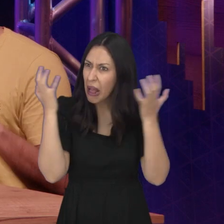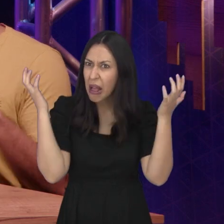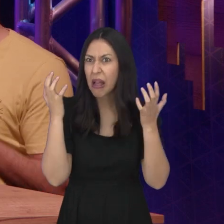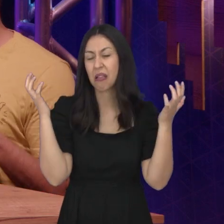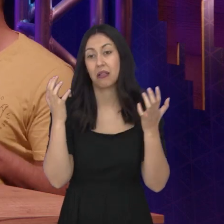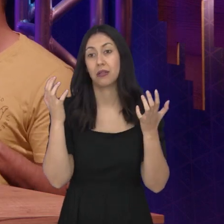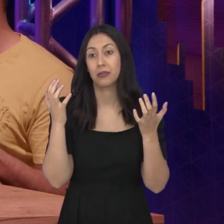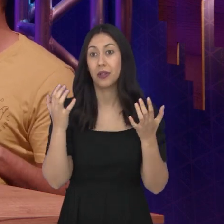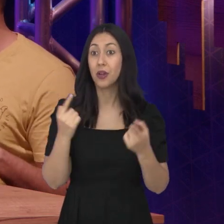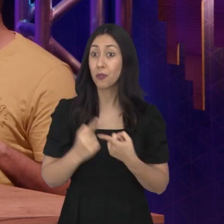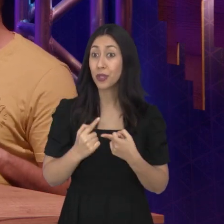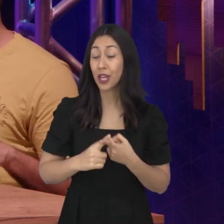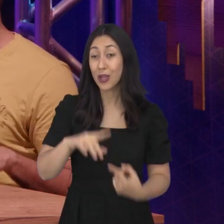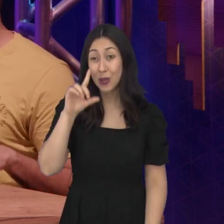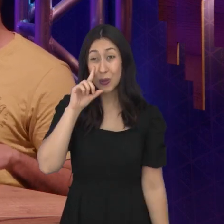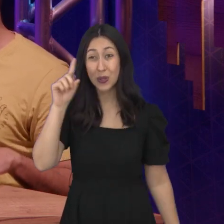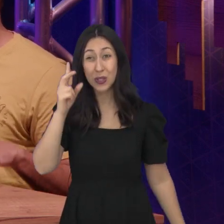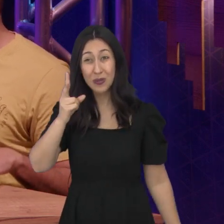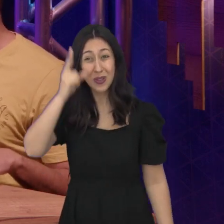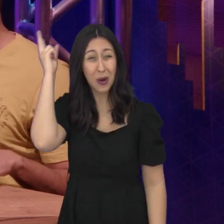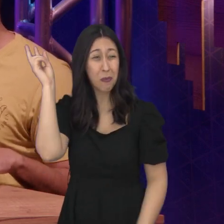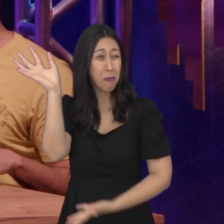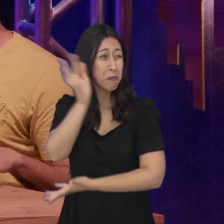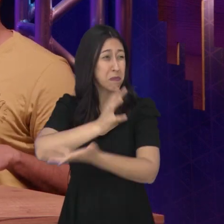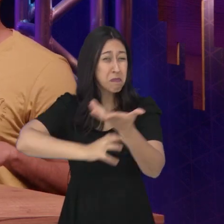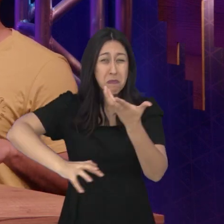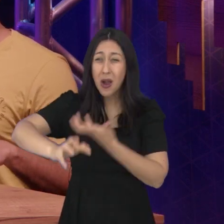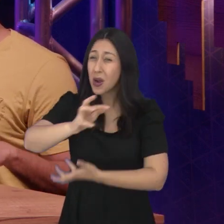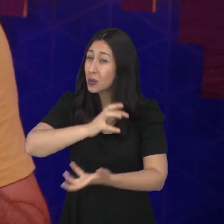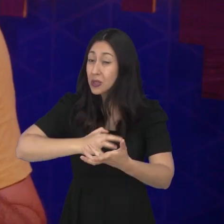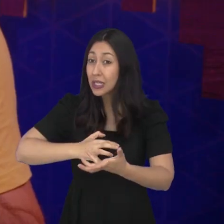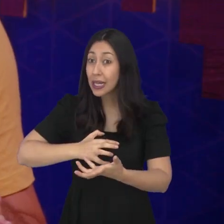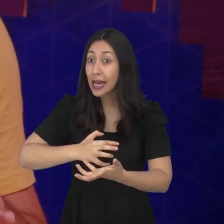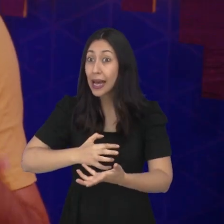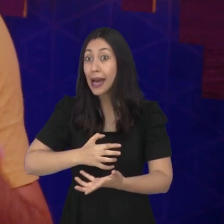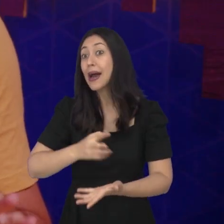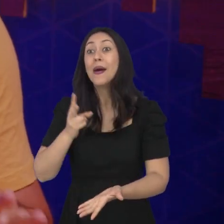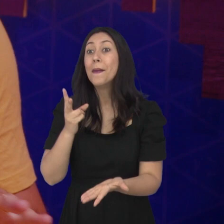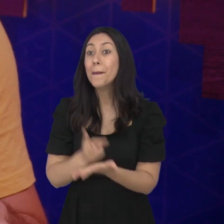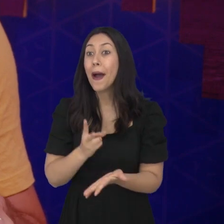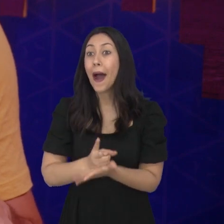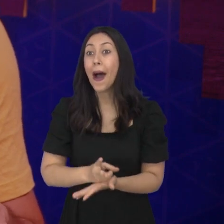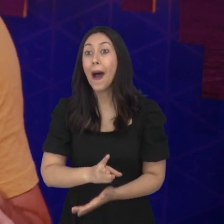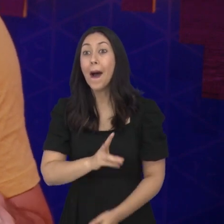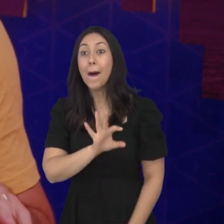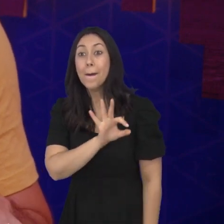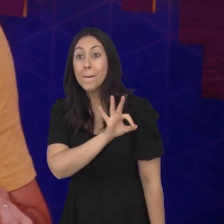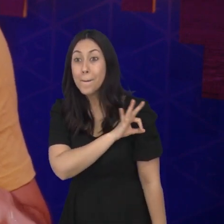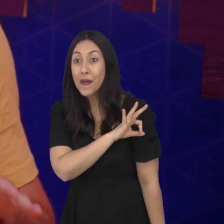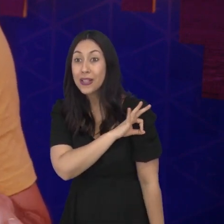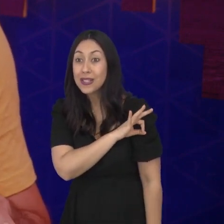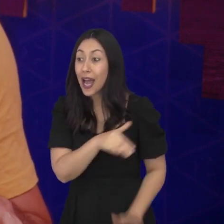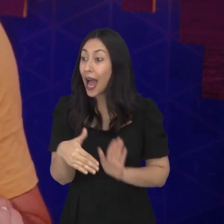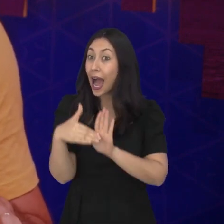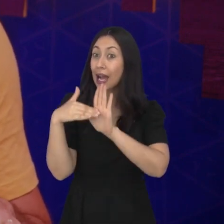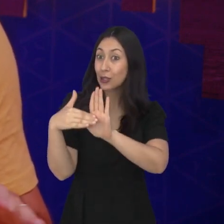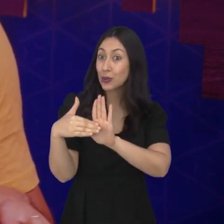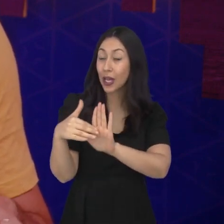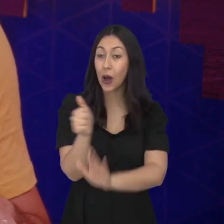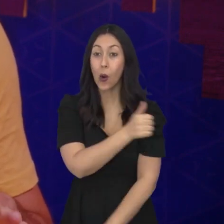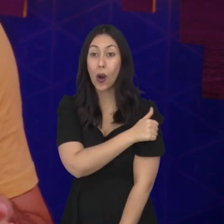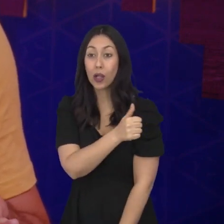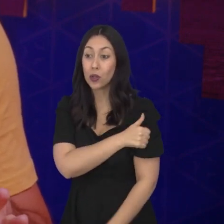tão caótico o dia do vestibular no Japão que até a polícia dá carona para quem vai